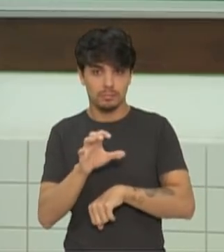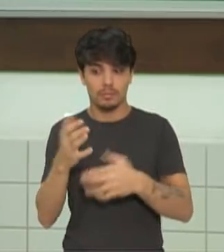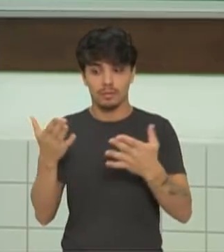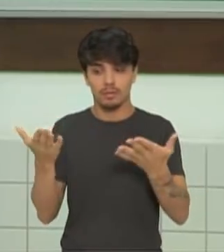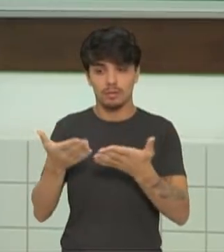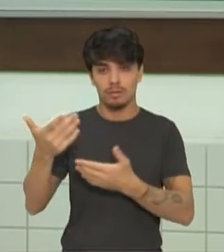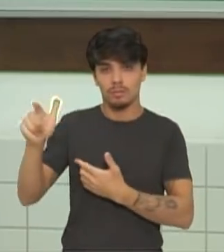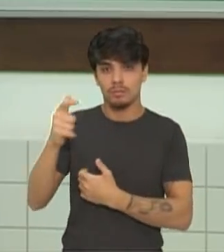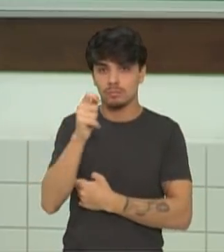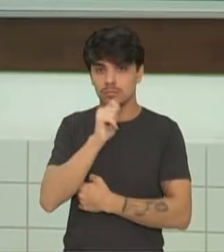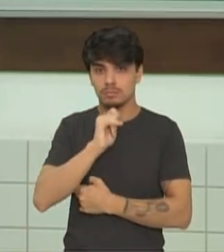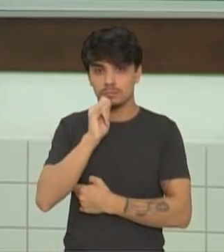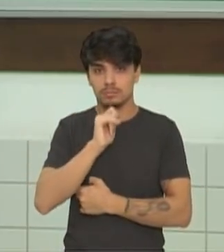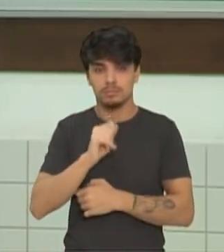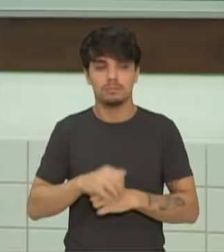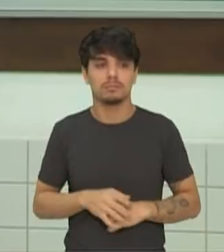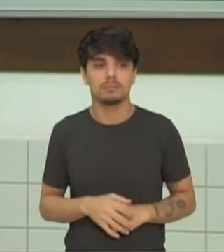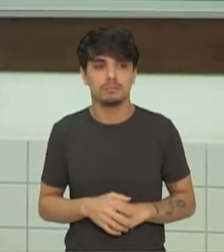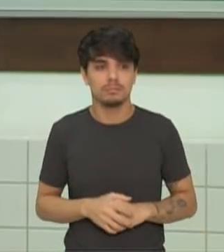exemplo? Vamos lá.